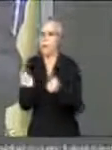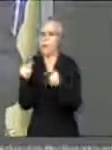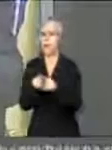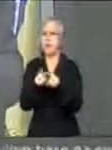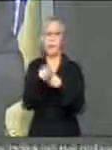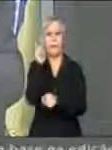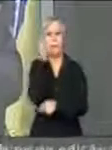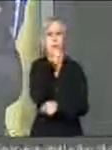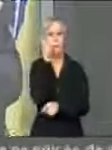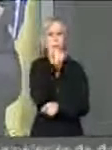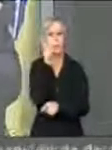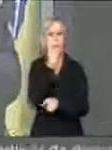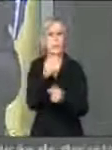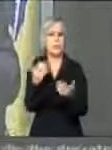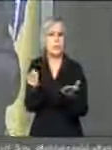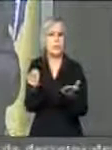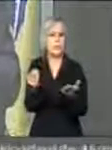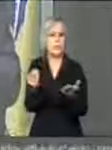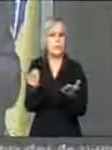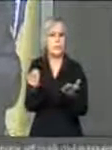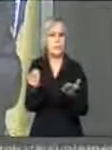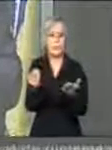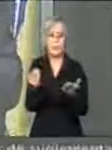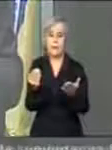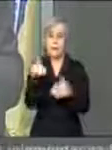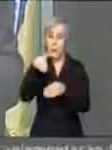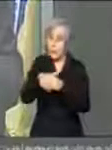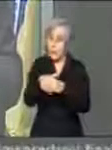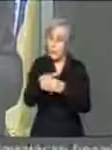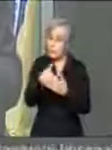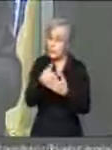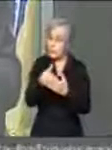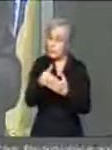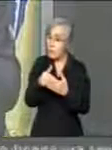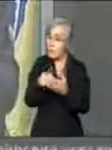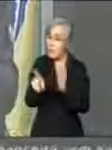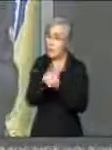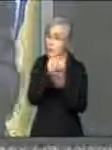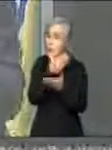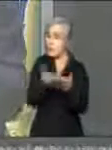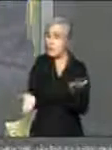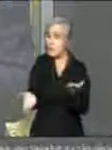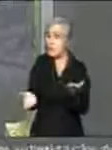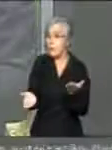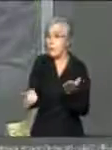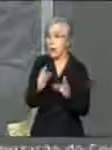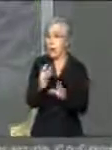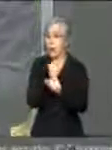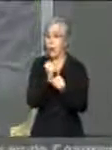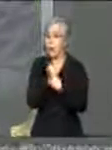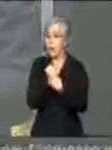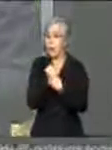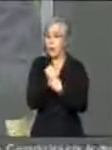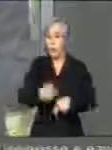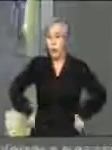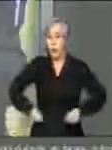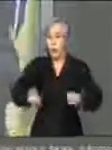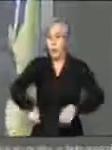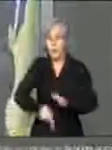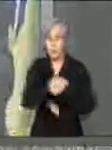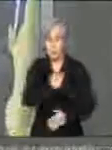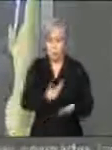mentira. Perderam a legitimidade. A adulteração nas contas públicas não é um erro